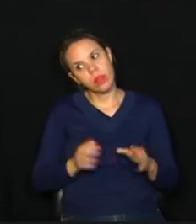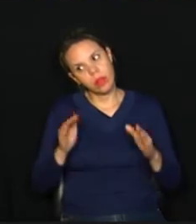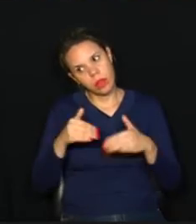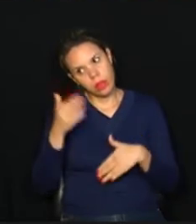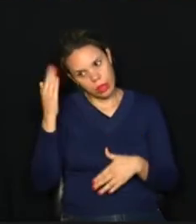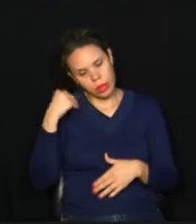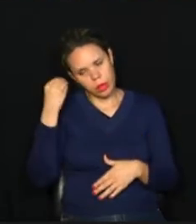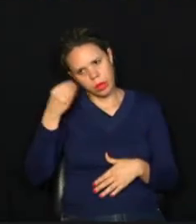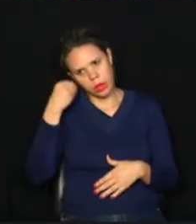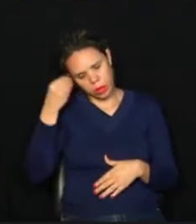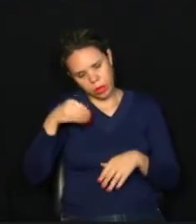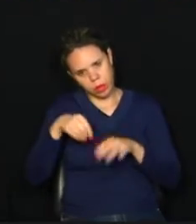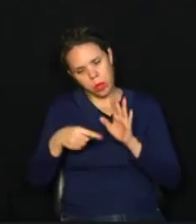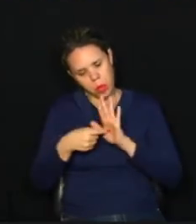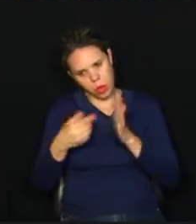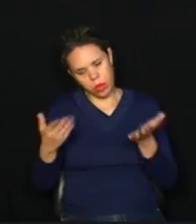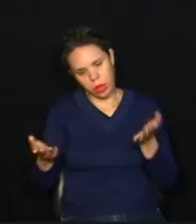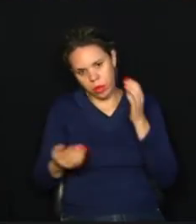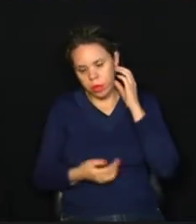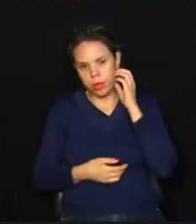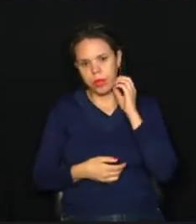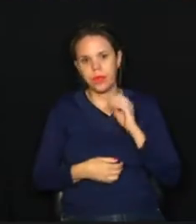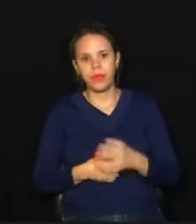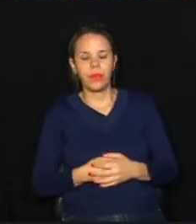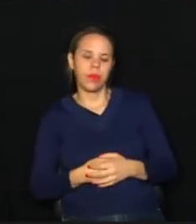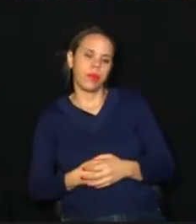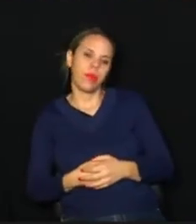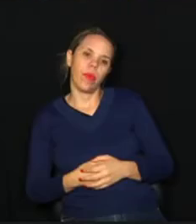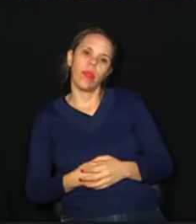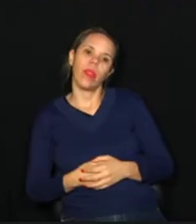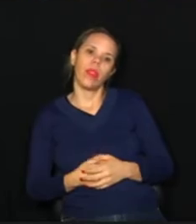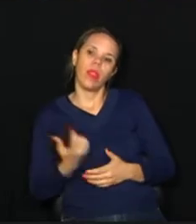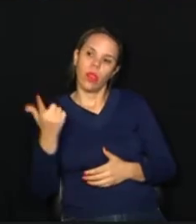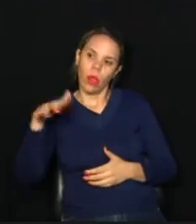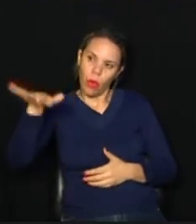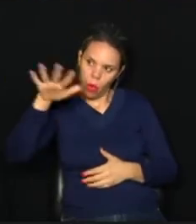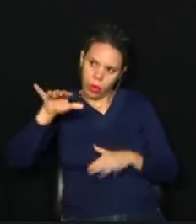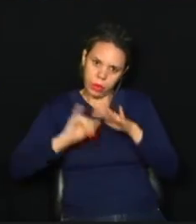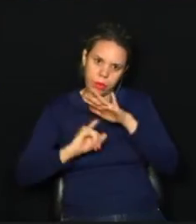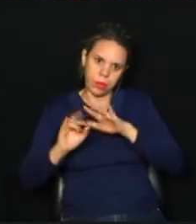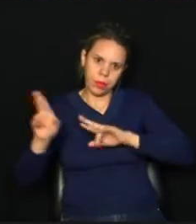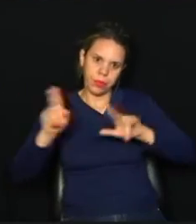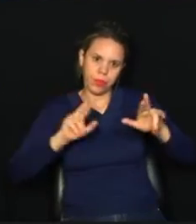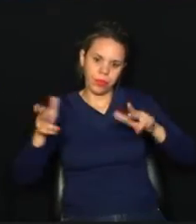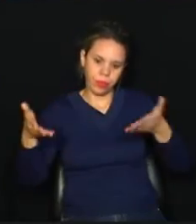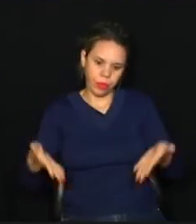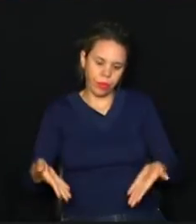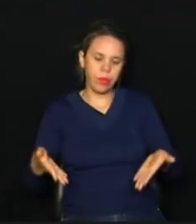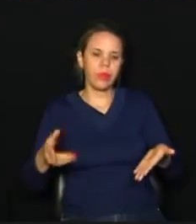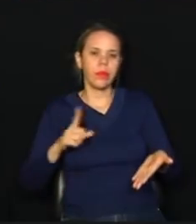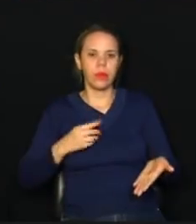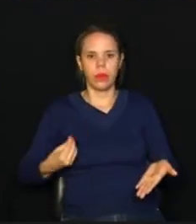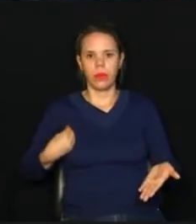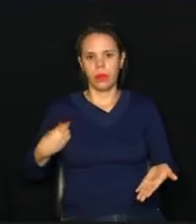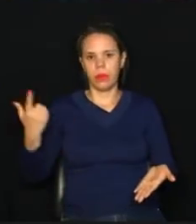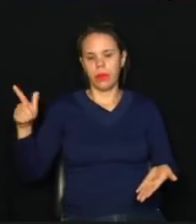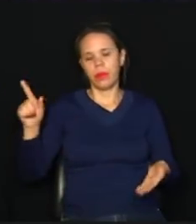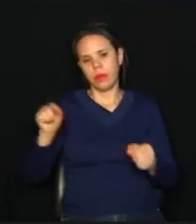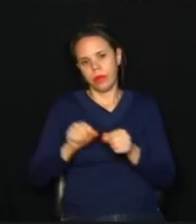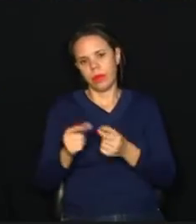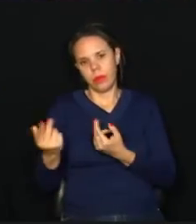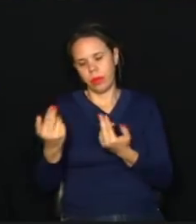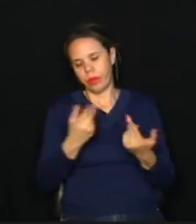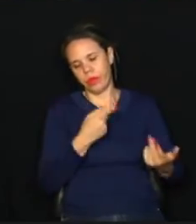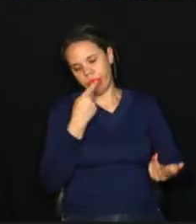enfaticamente colocaram isso, mas de outras instituições, se aqui também estivessem, fariam